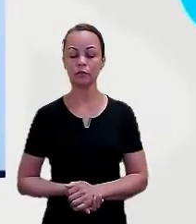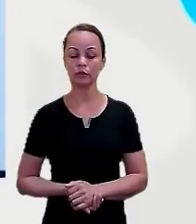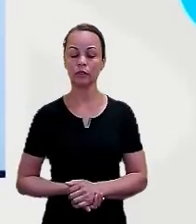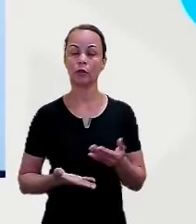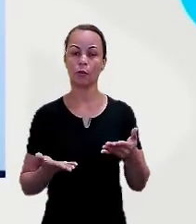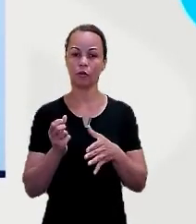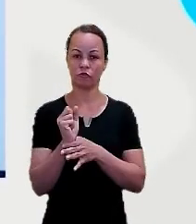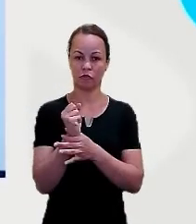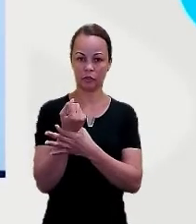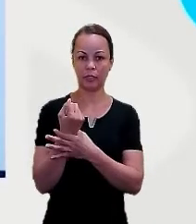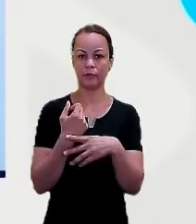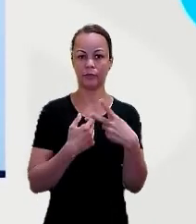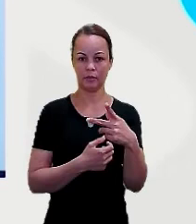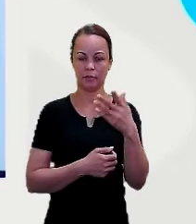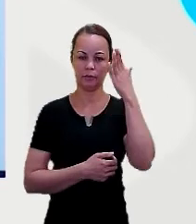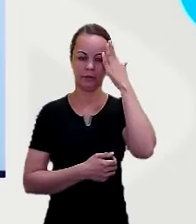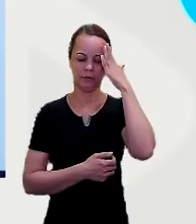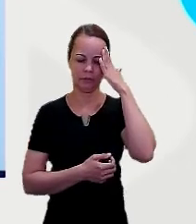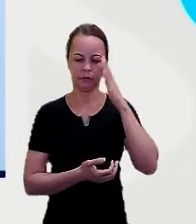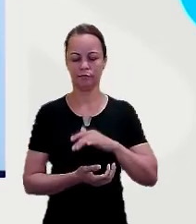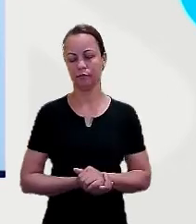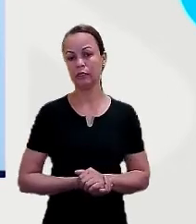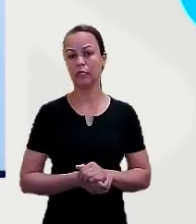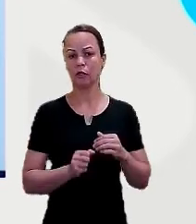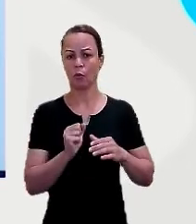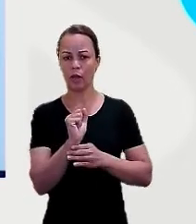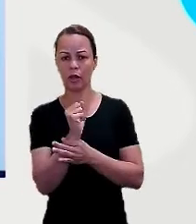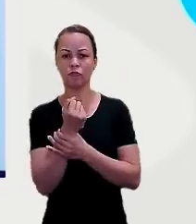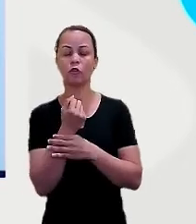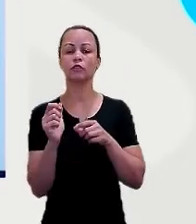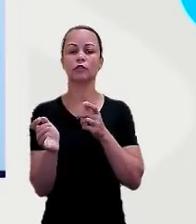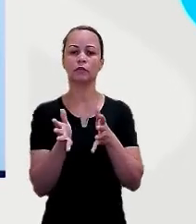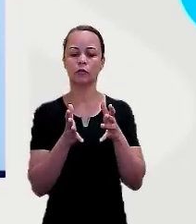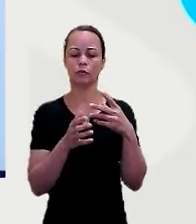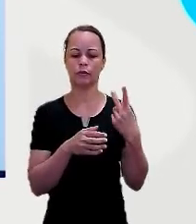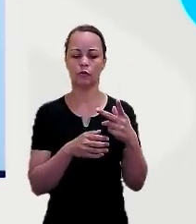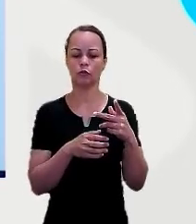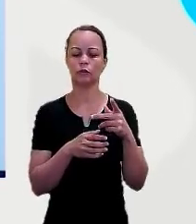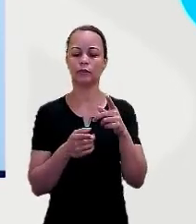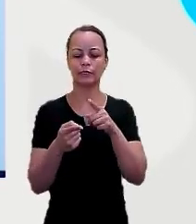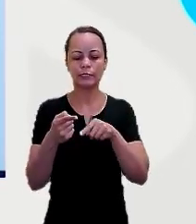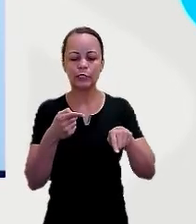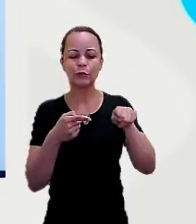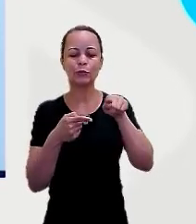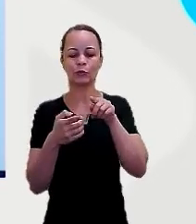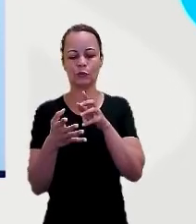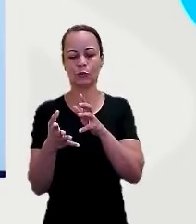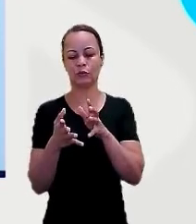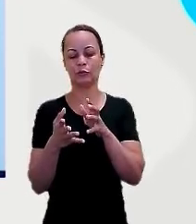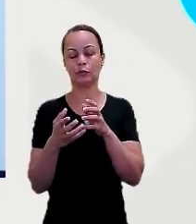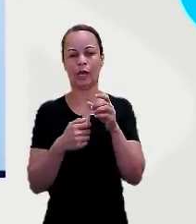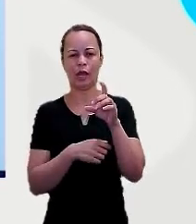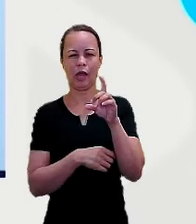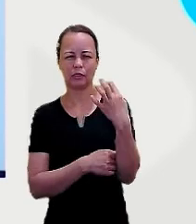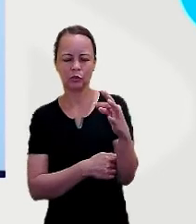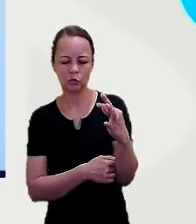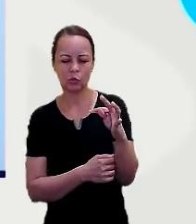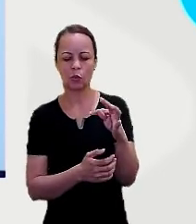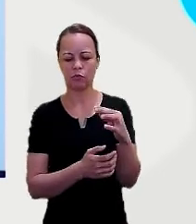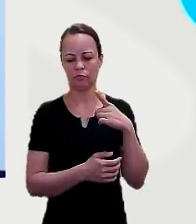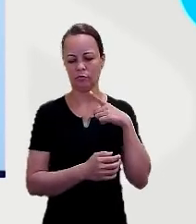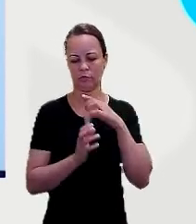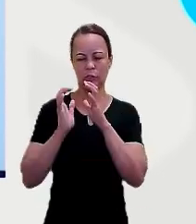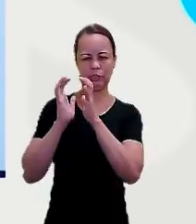esses saberes. Então, mais uma vez, reforçando a ideia do circuito da dor, né? Você tem os receptores sensoriais, que é os